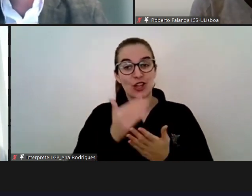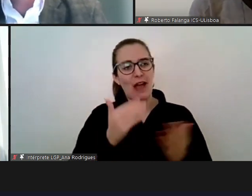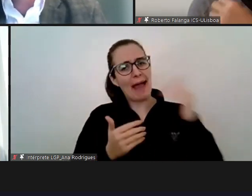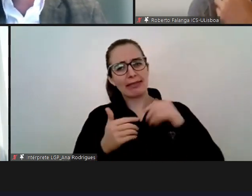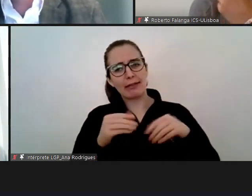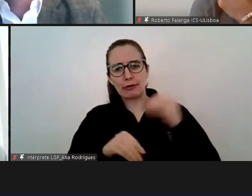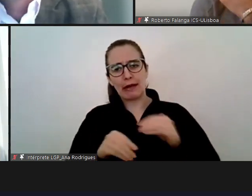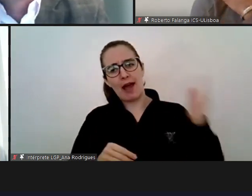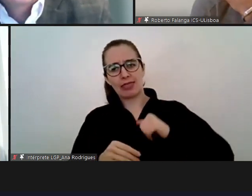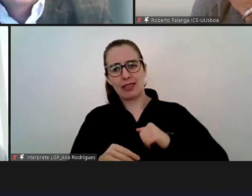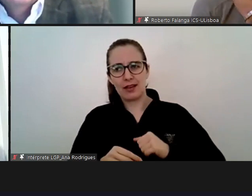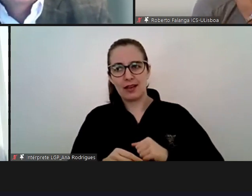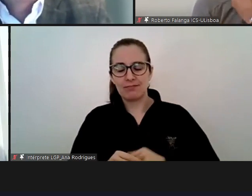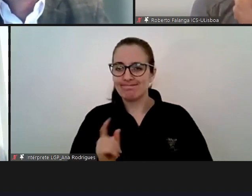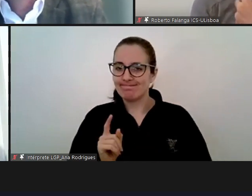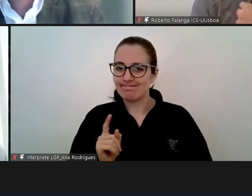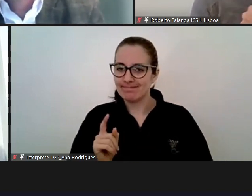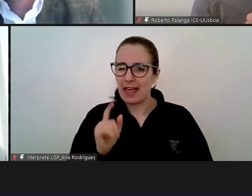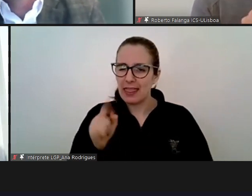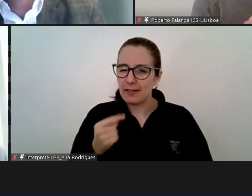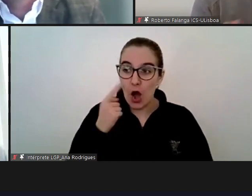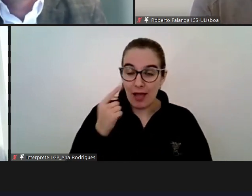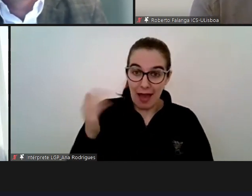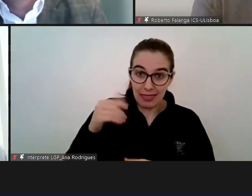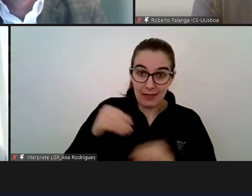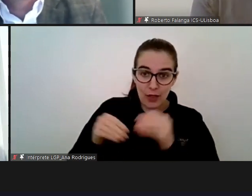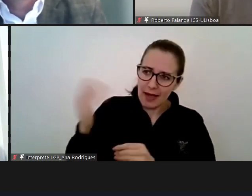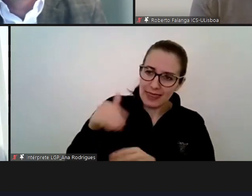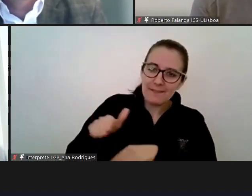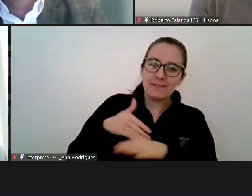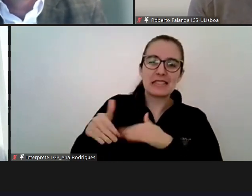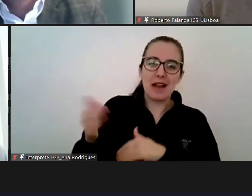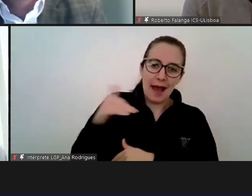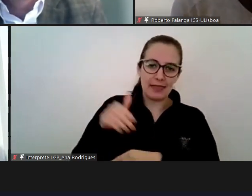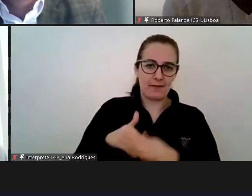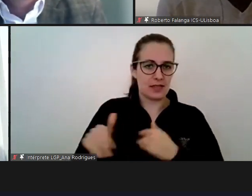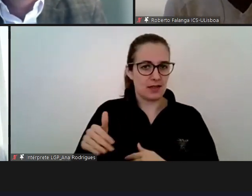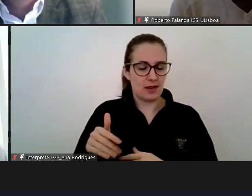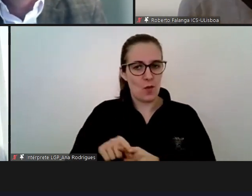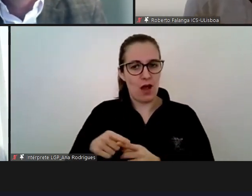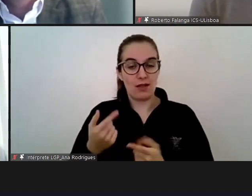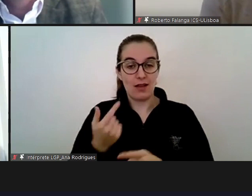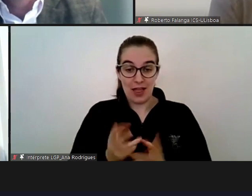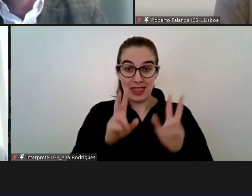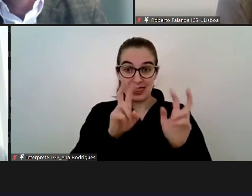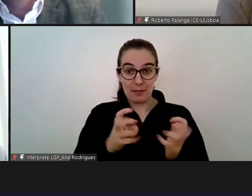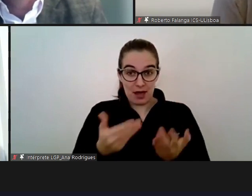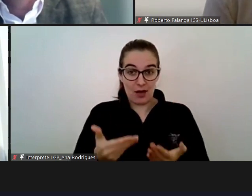um convite a fazer em conjunto, porque o tipo de problemáticas que nós estamos a afrontar neste